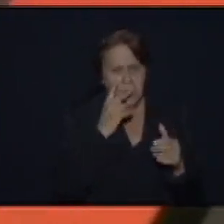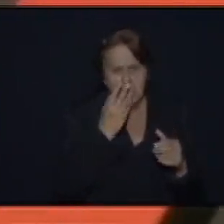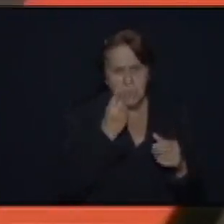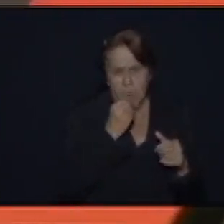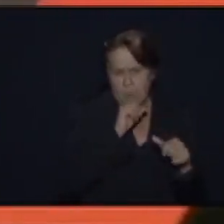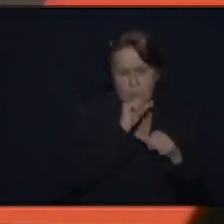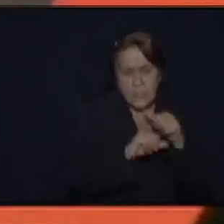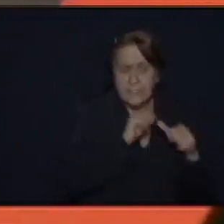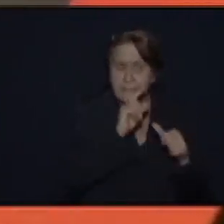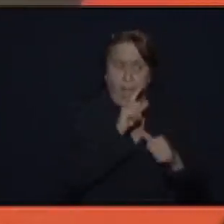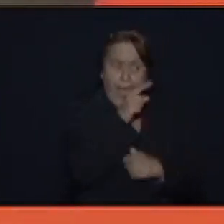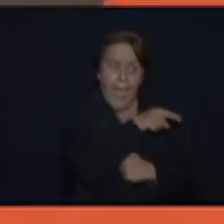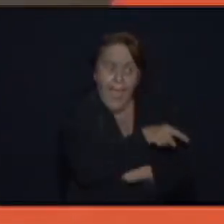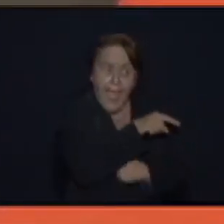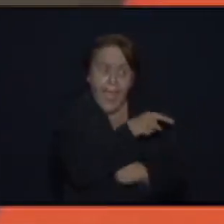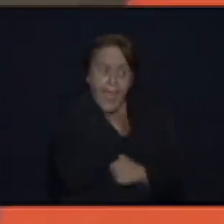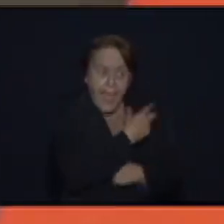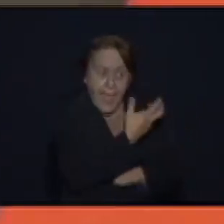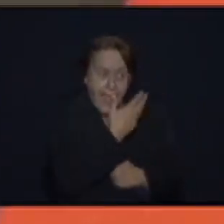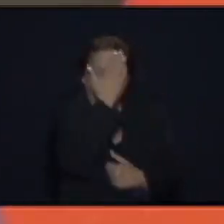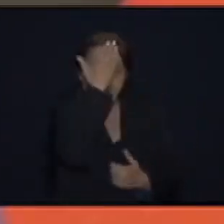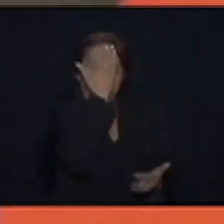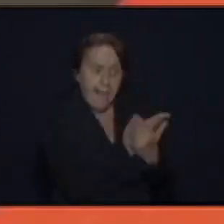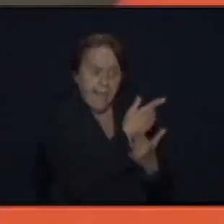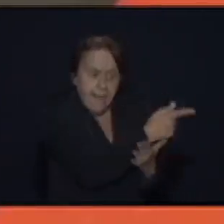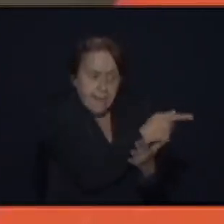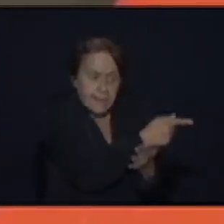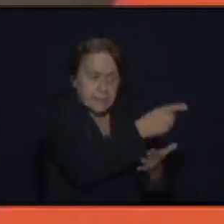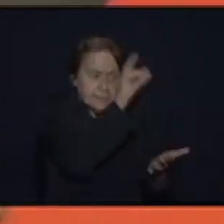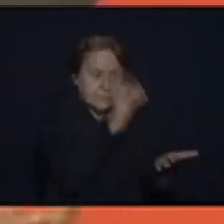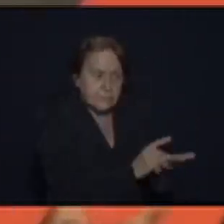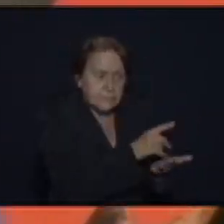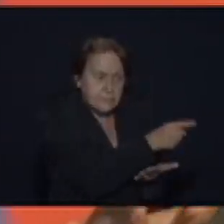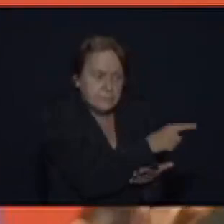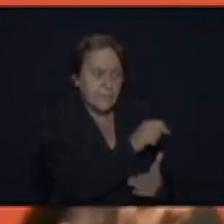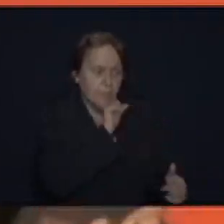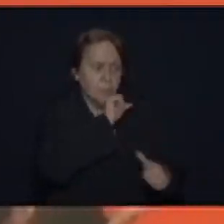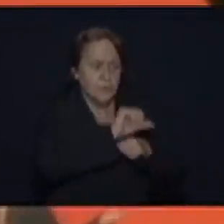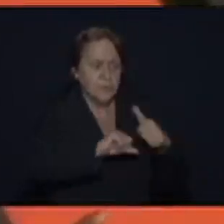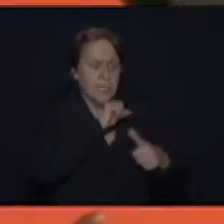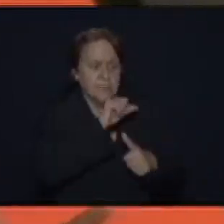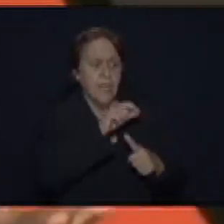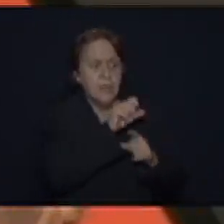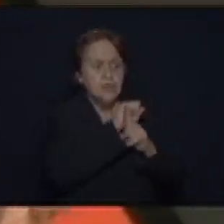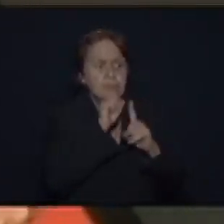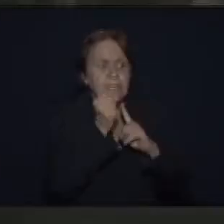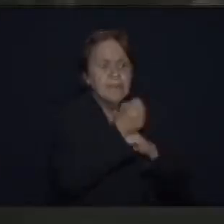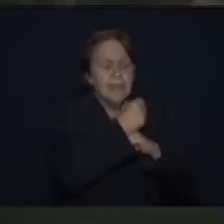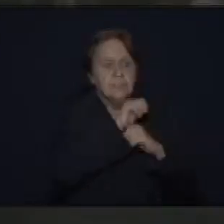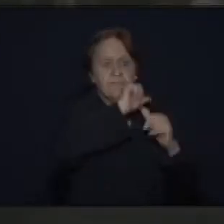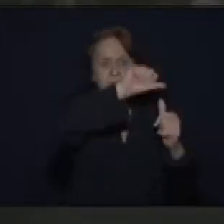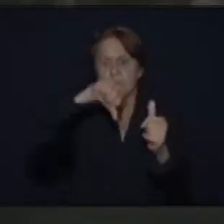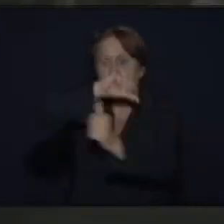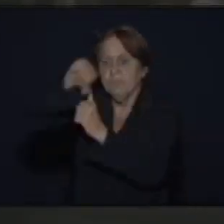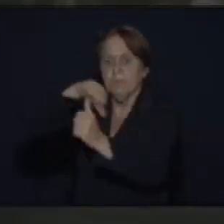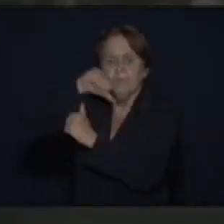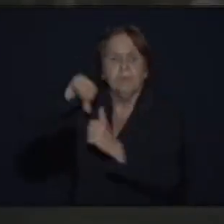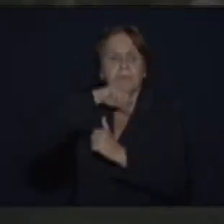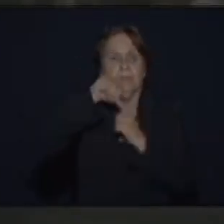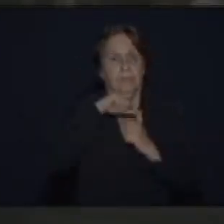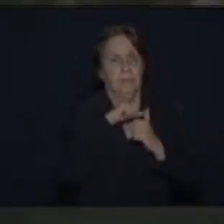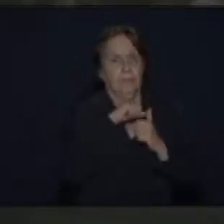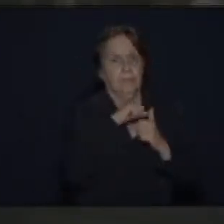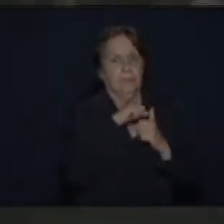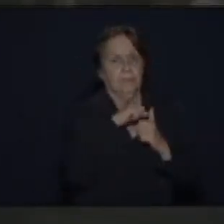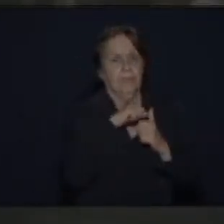mudanças têm que ser aquela mudança que você acredita profundamente que terá grande impacto na sociedade imagina nós somos